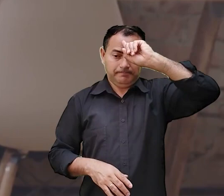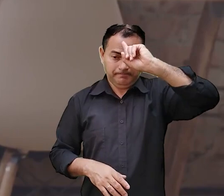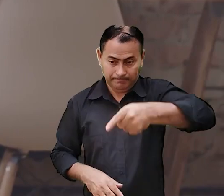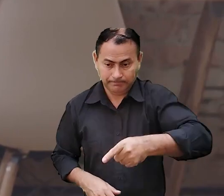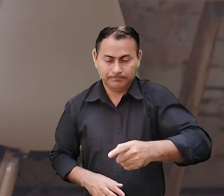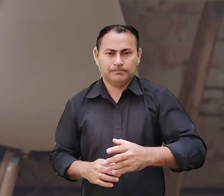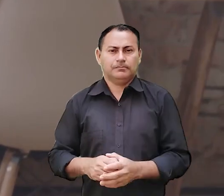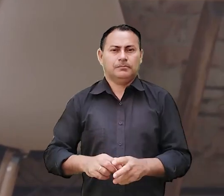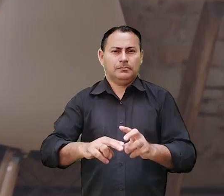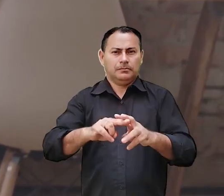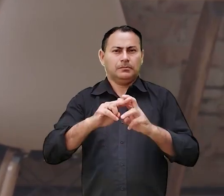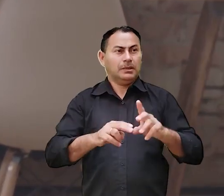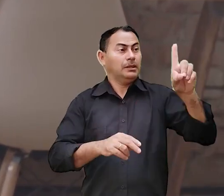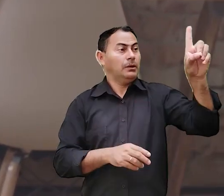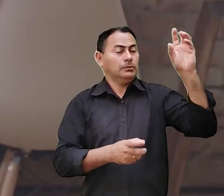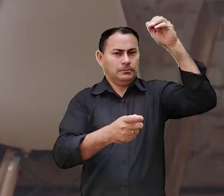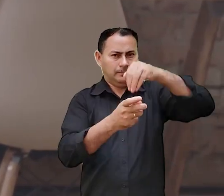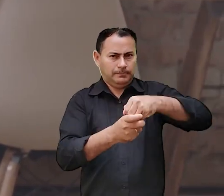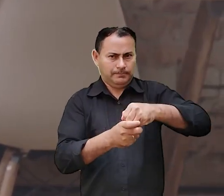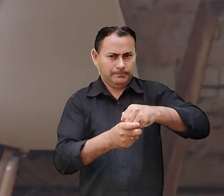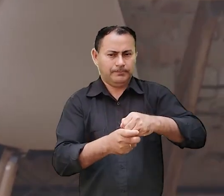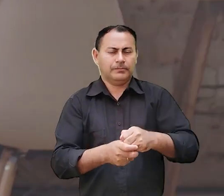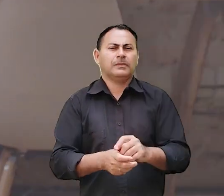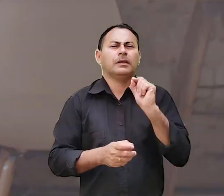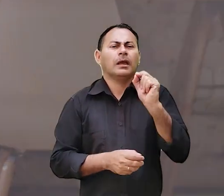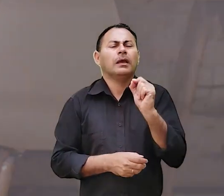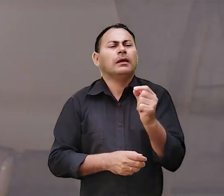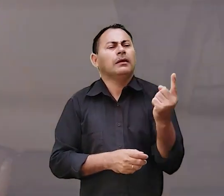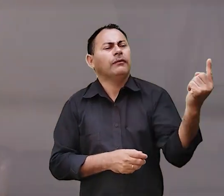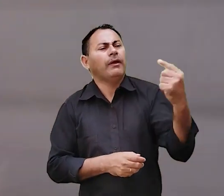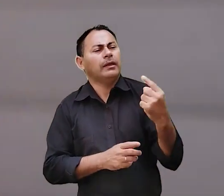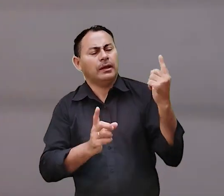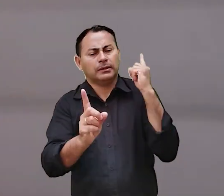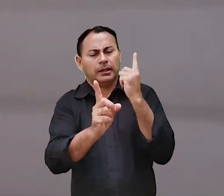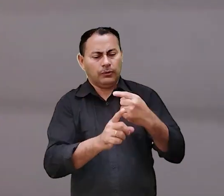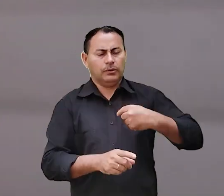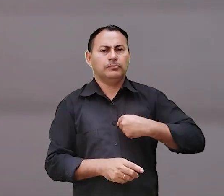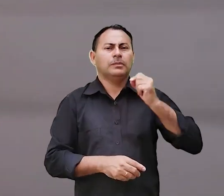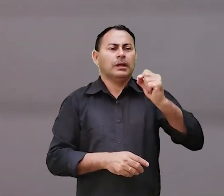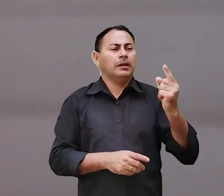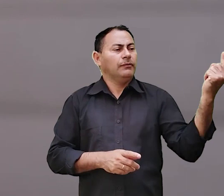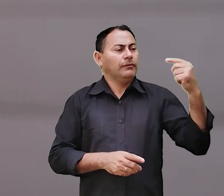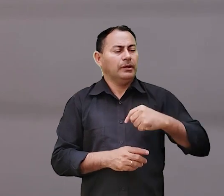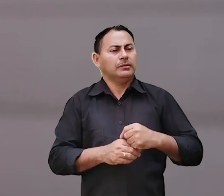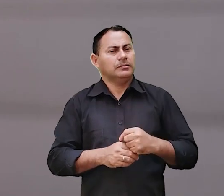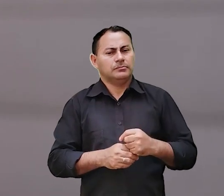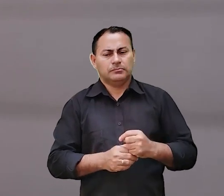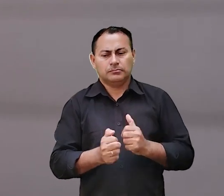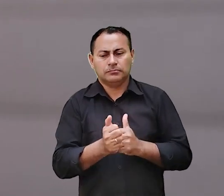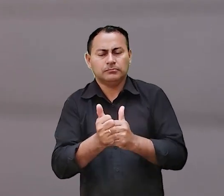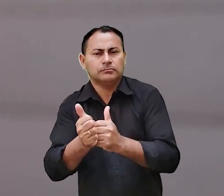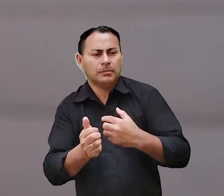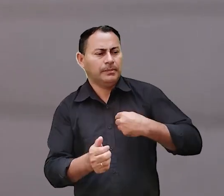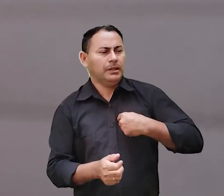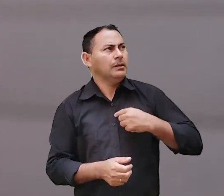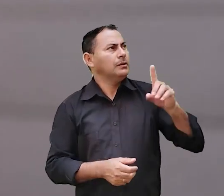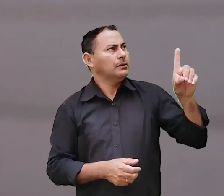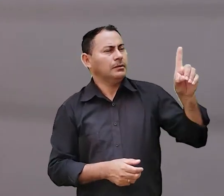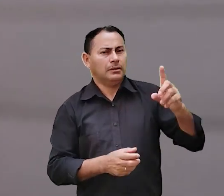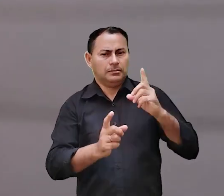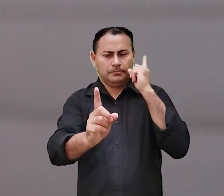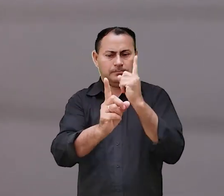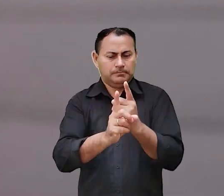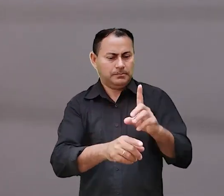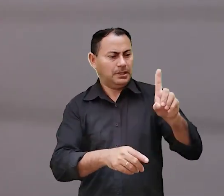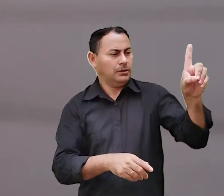enviadas por ele portanto a questão que Deus coloca é quem virá até mim e quem irá por mim o